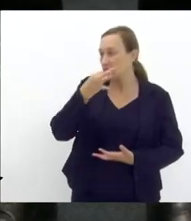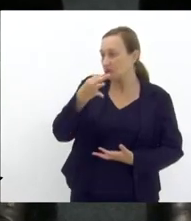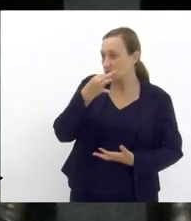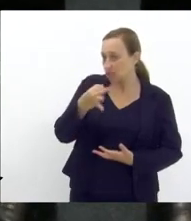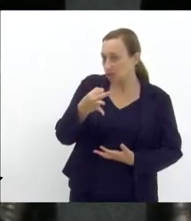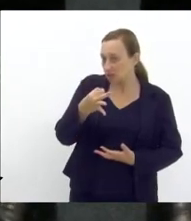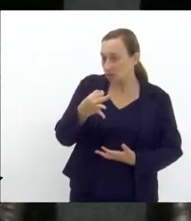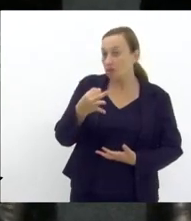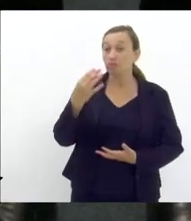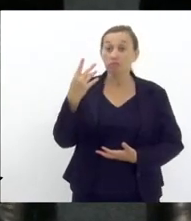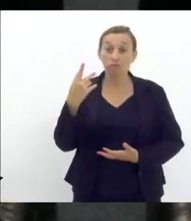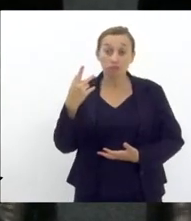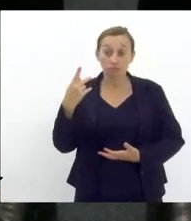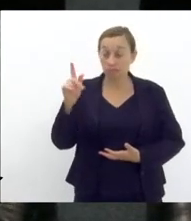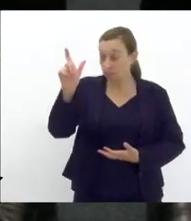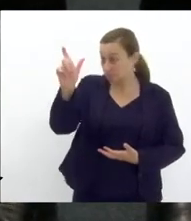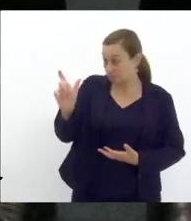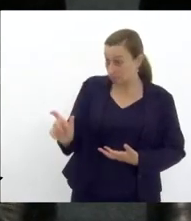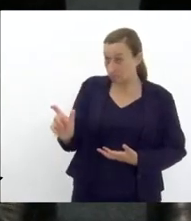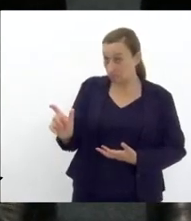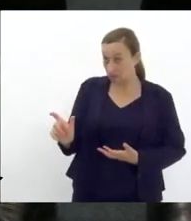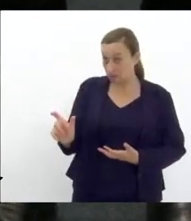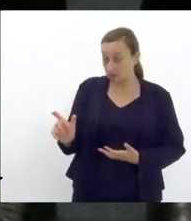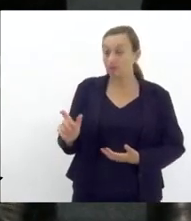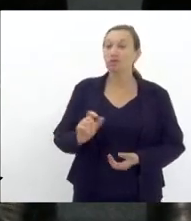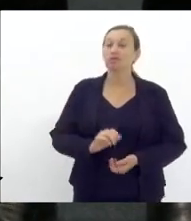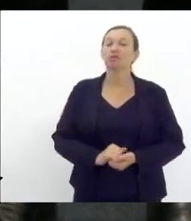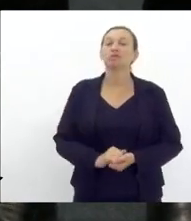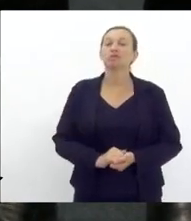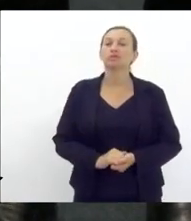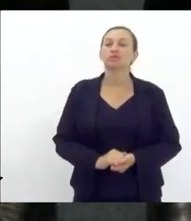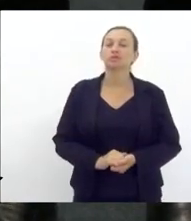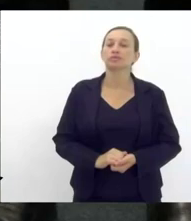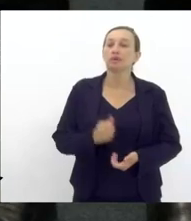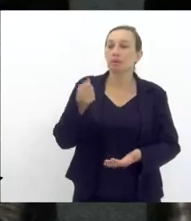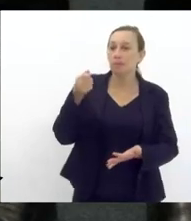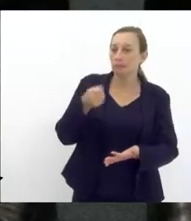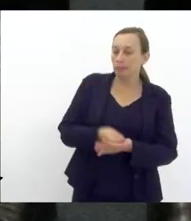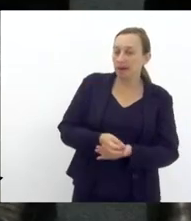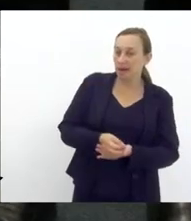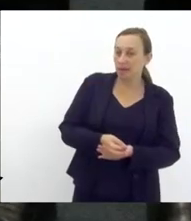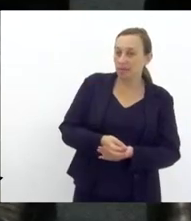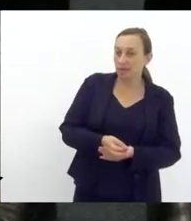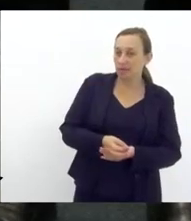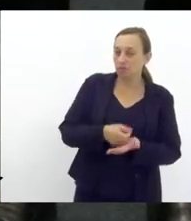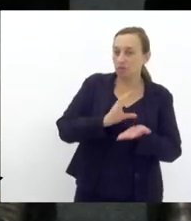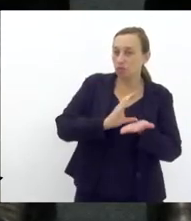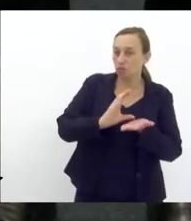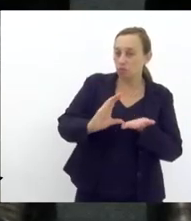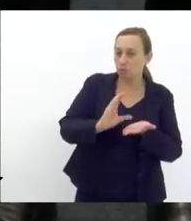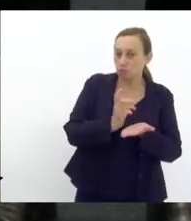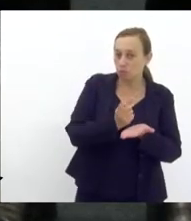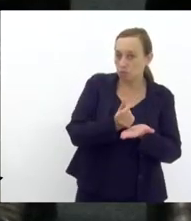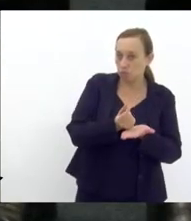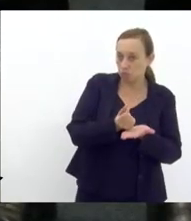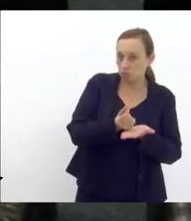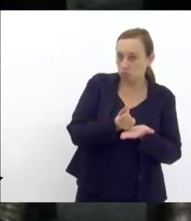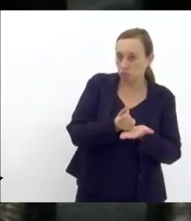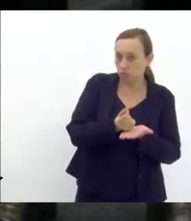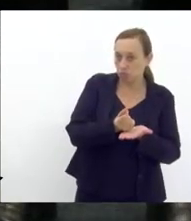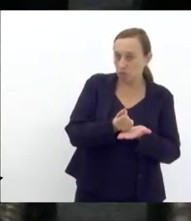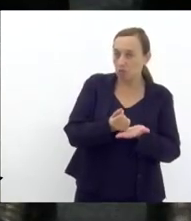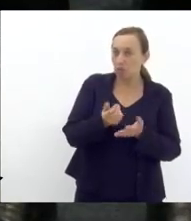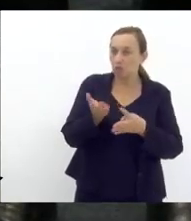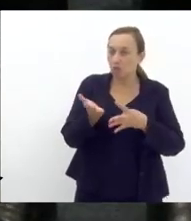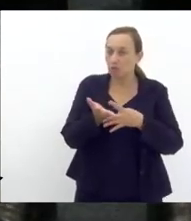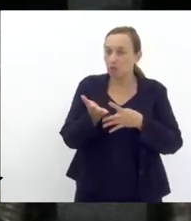pelo nome Deputado que o pagamento de um benefício em caráter indenizatório numa